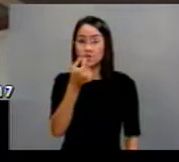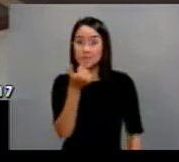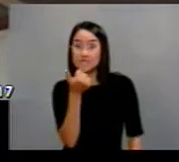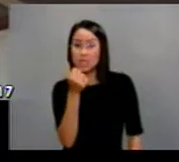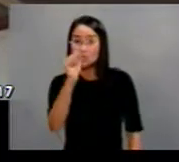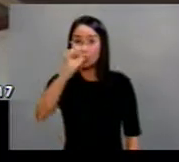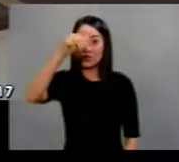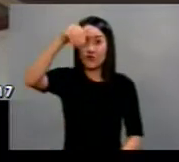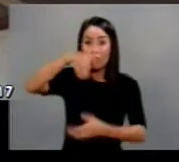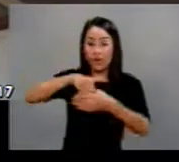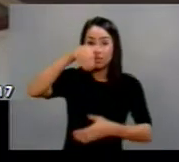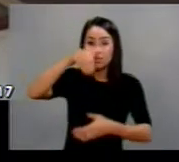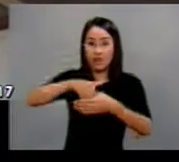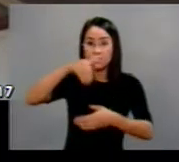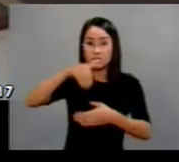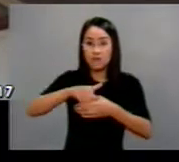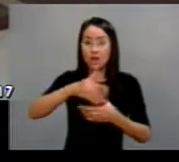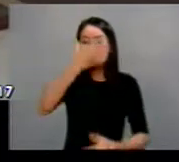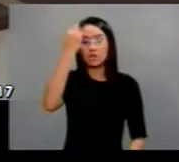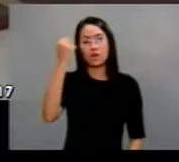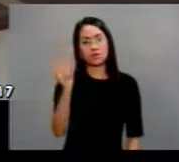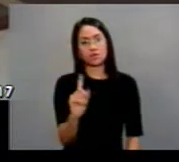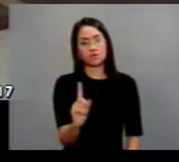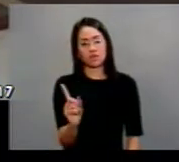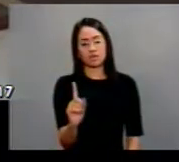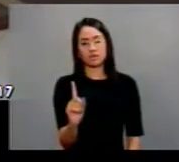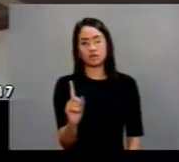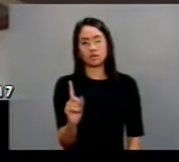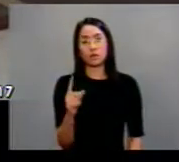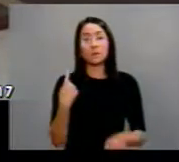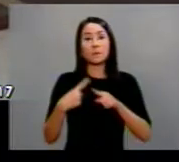fará uma reforma política contra o povo brasileiro.